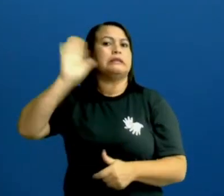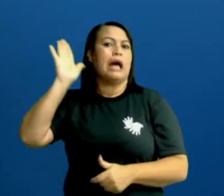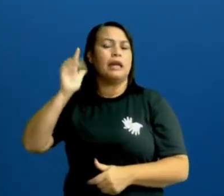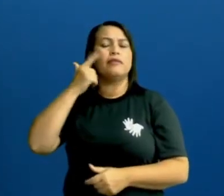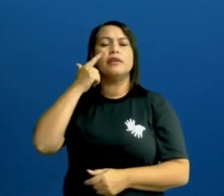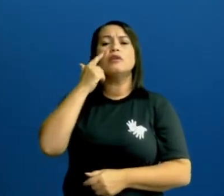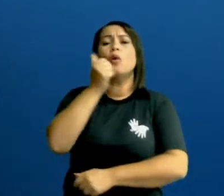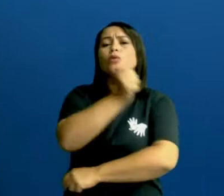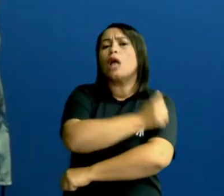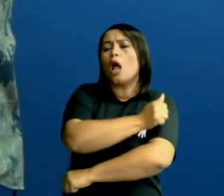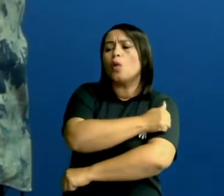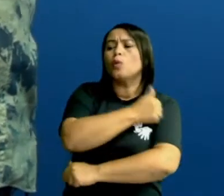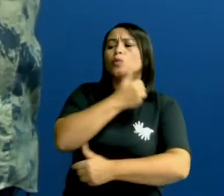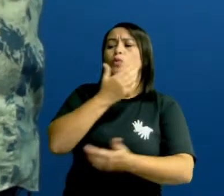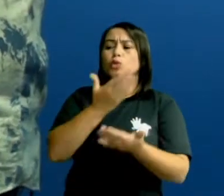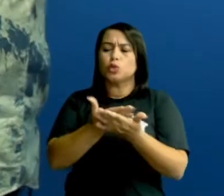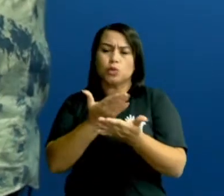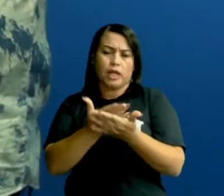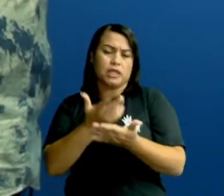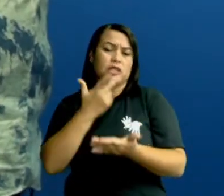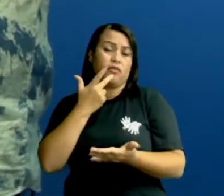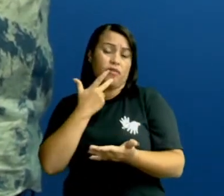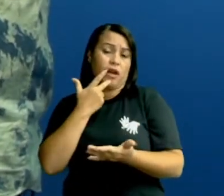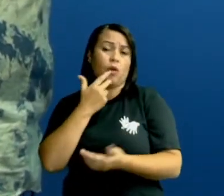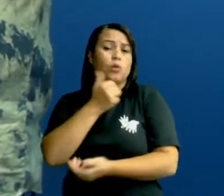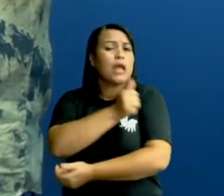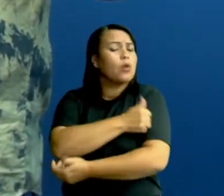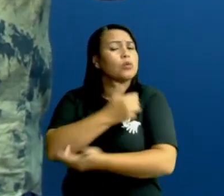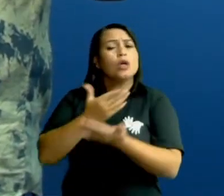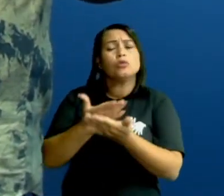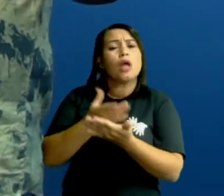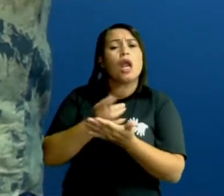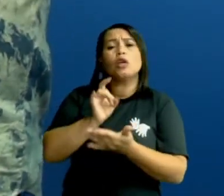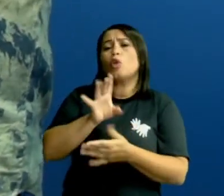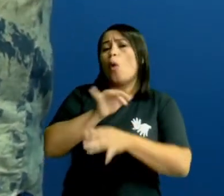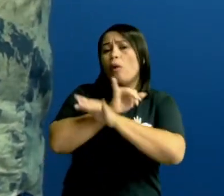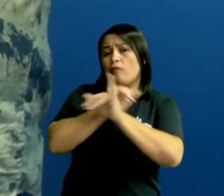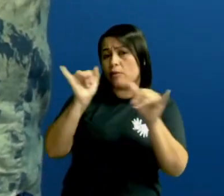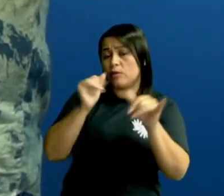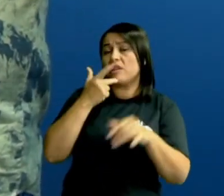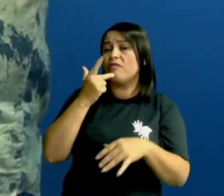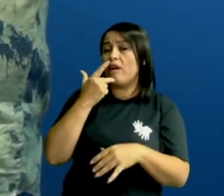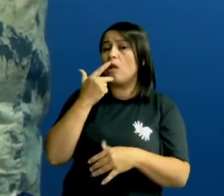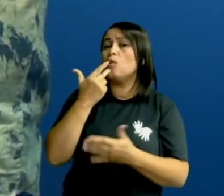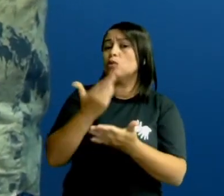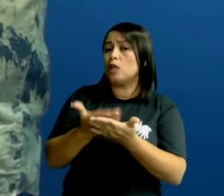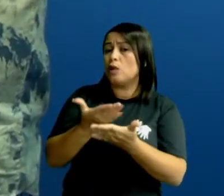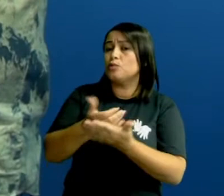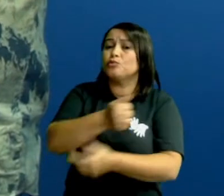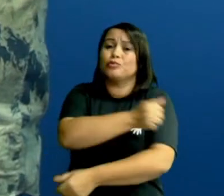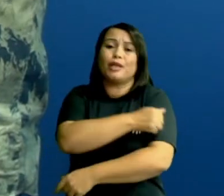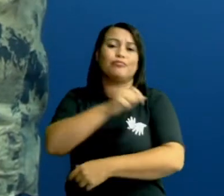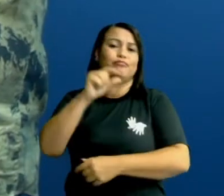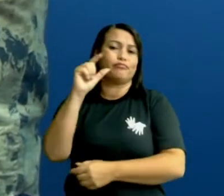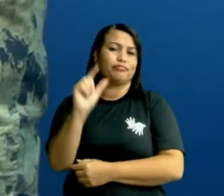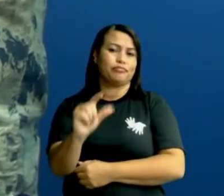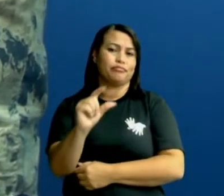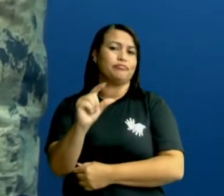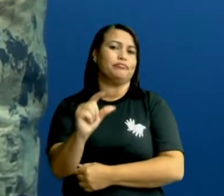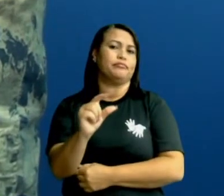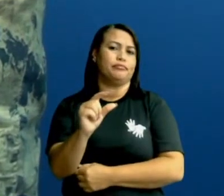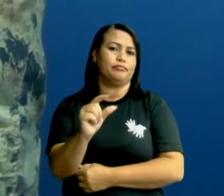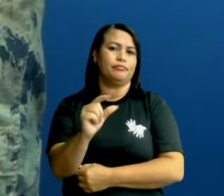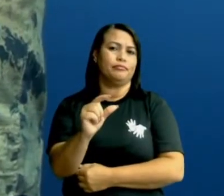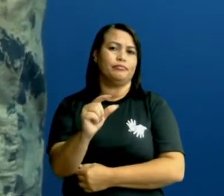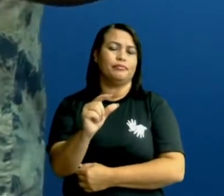Os alunos estudaram. Se eu digo os alunos estudaram, é uma informação. Agora, quando eu digo os alunos estudaram